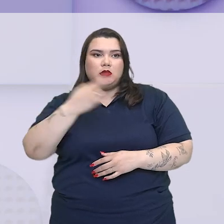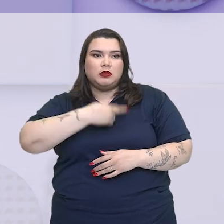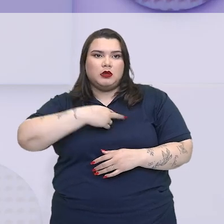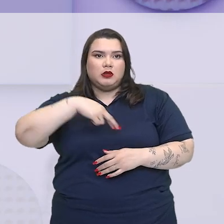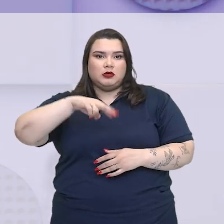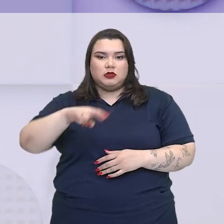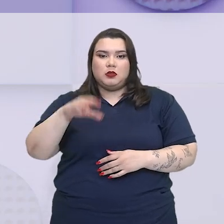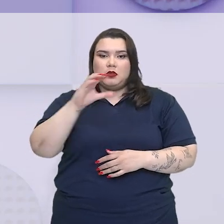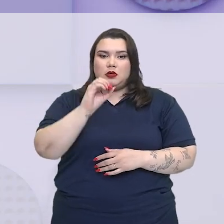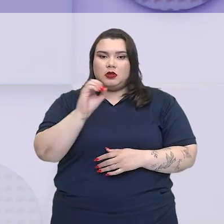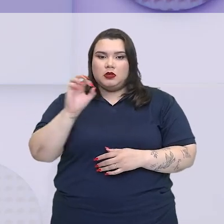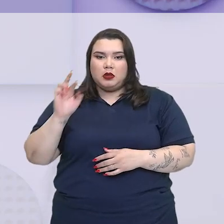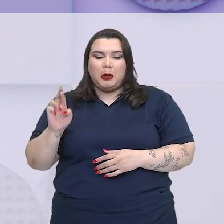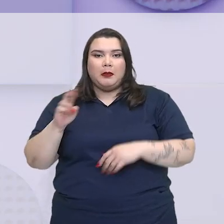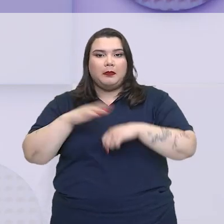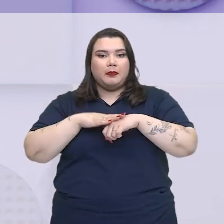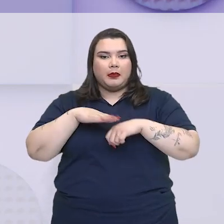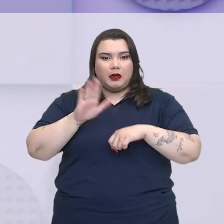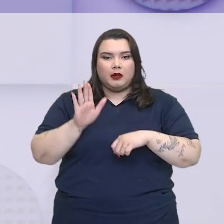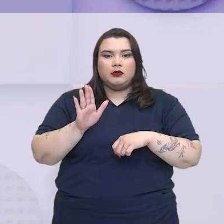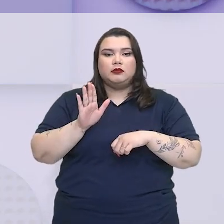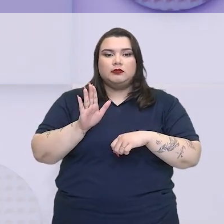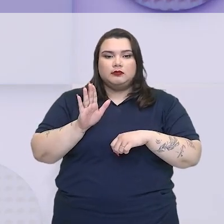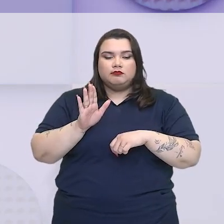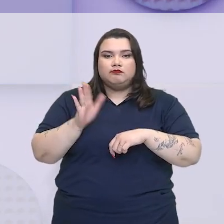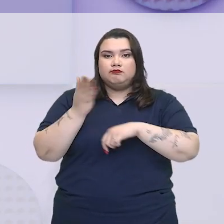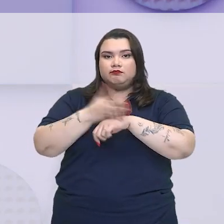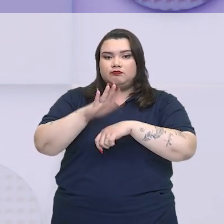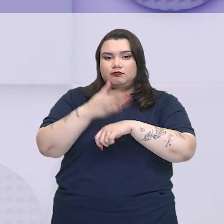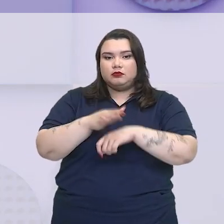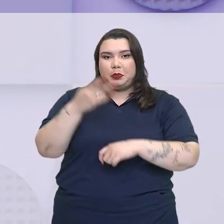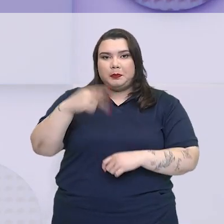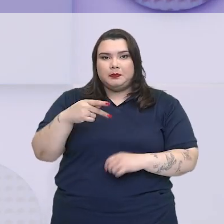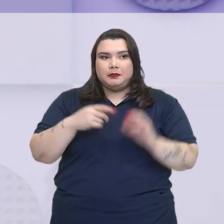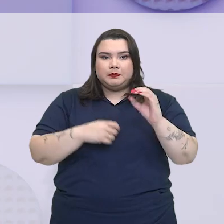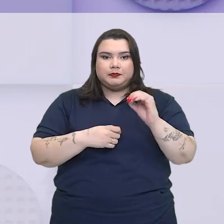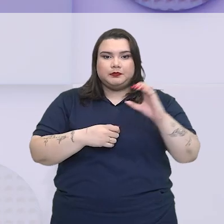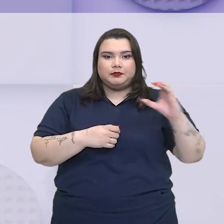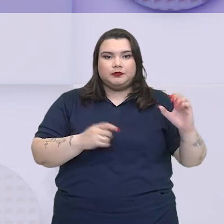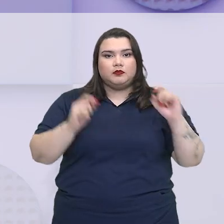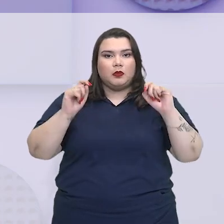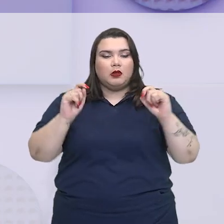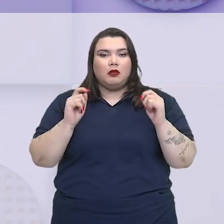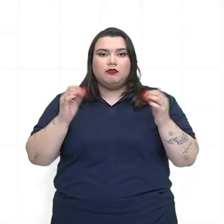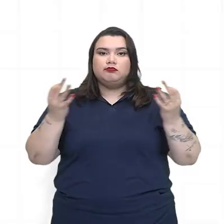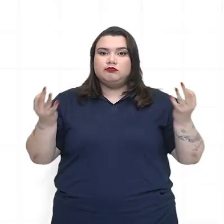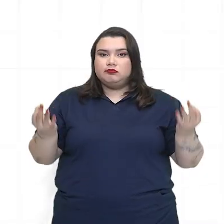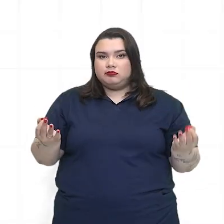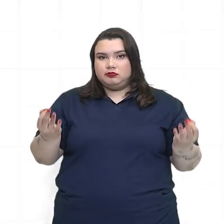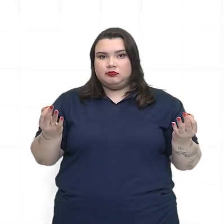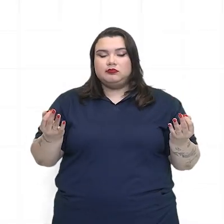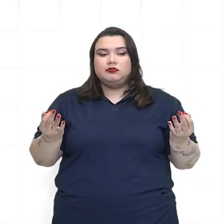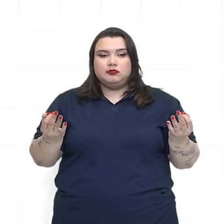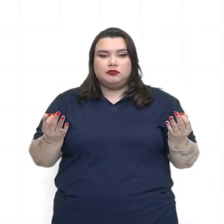religião oriental, a mais conhecida e praticada aqui no Ocidente, que é o budismo.